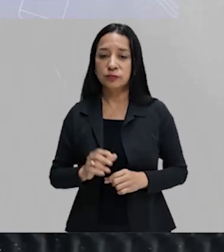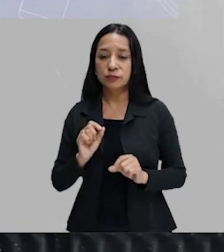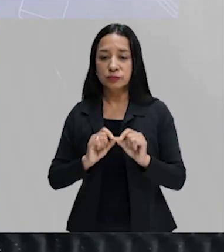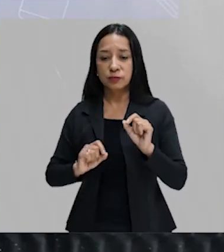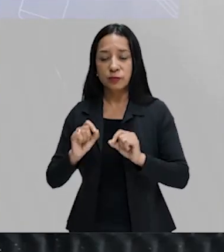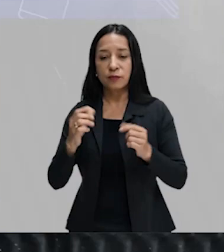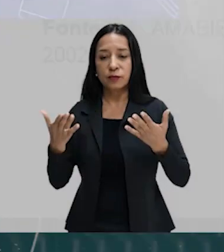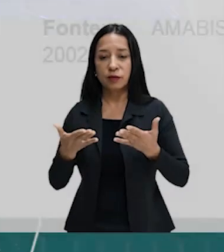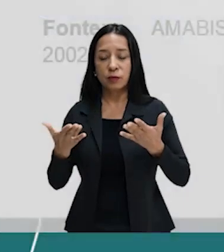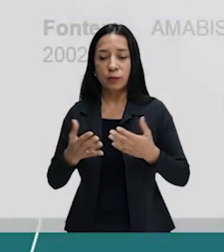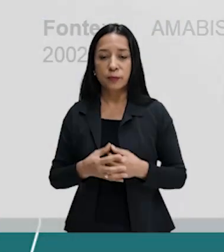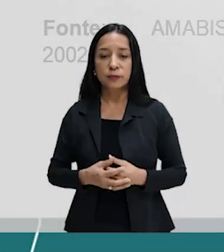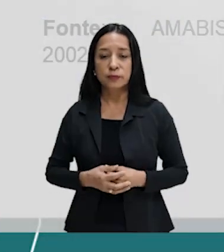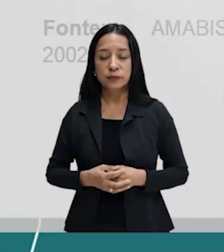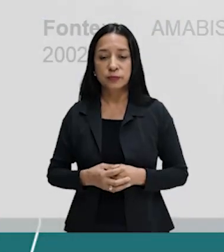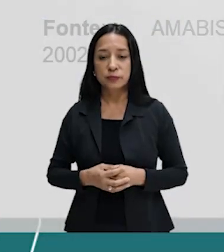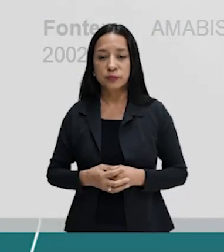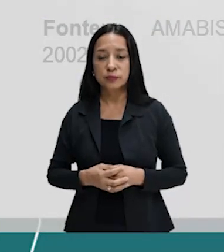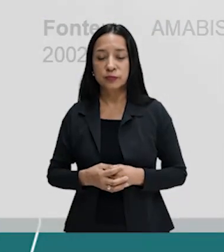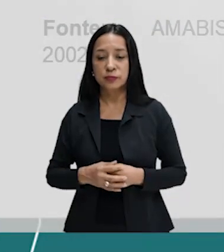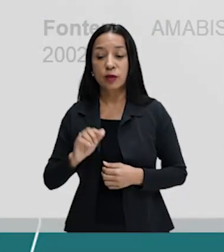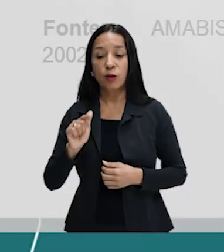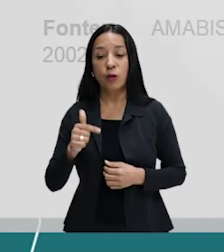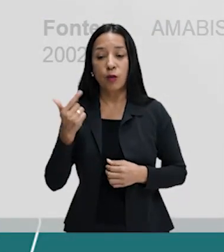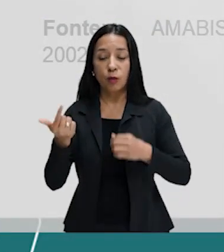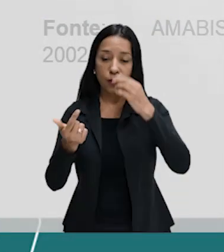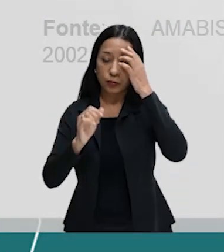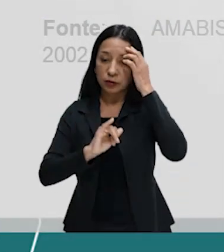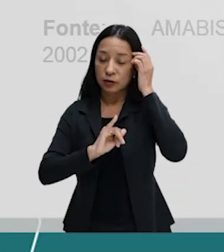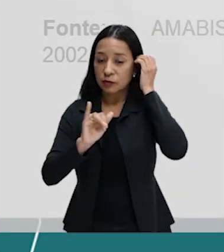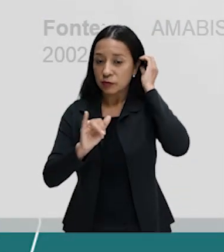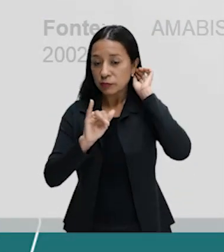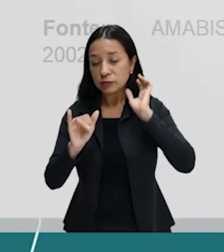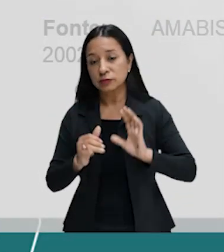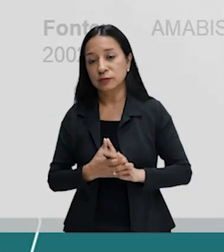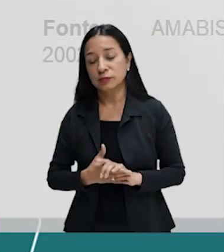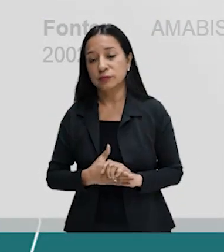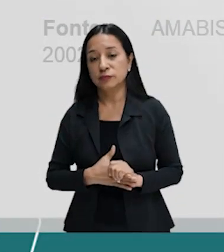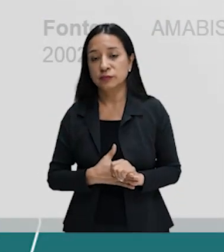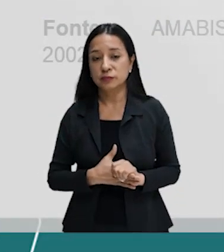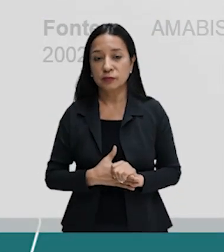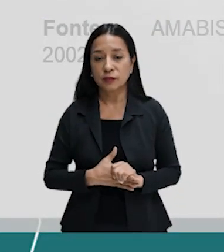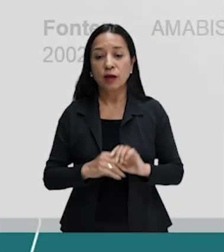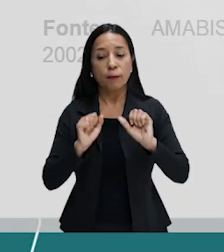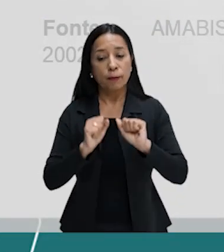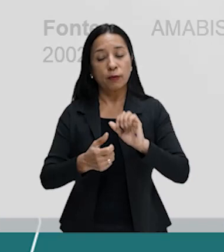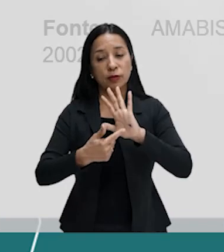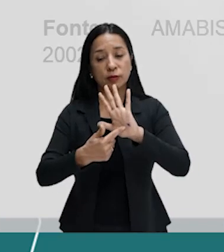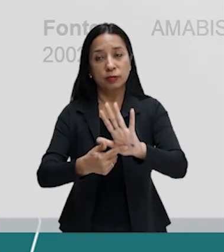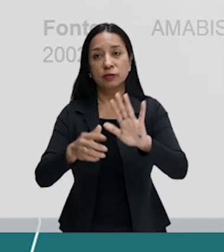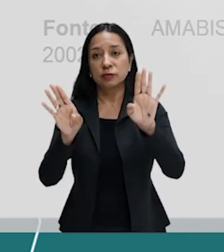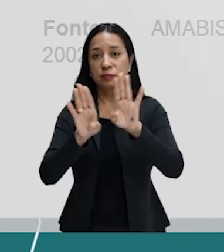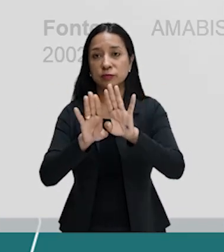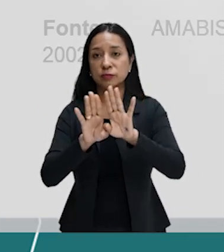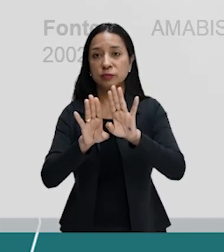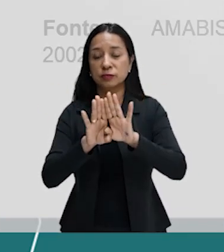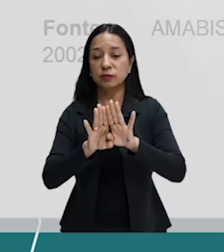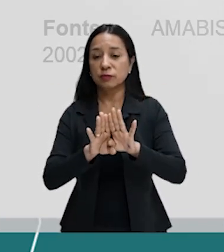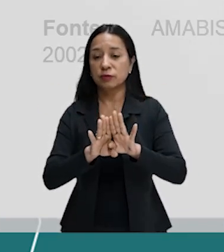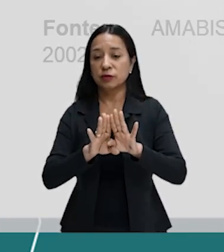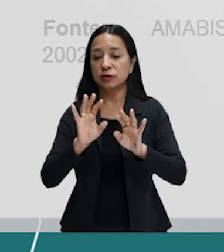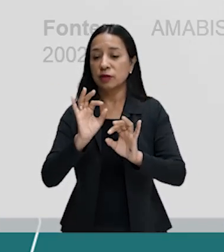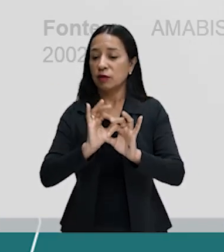Vamos agora falar de uma outra informação. Os animais, eles podem apresentar também, durante a formação